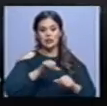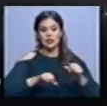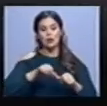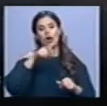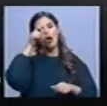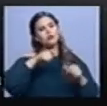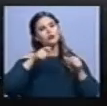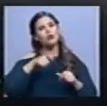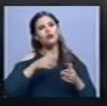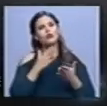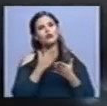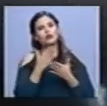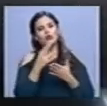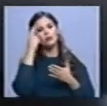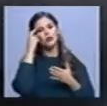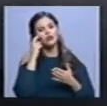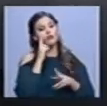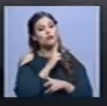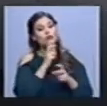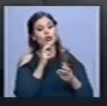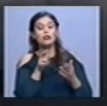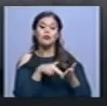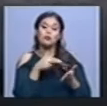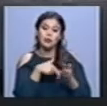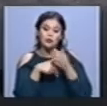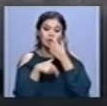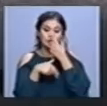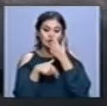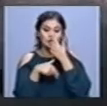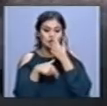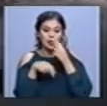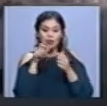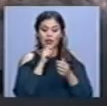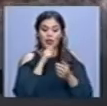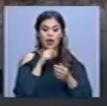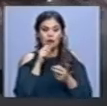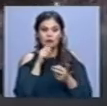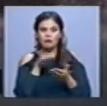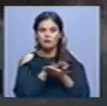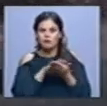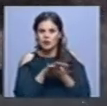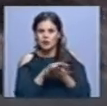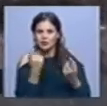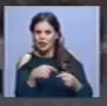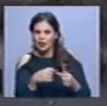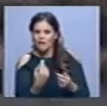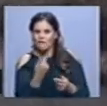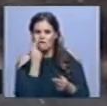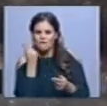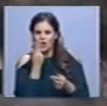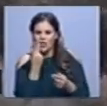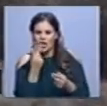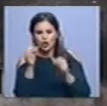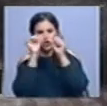à espera desta detecção para servir como um indicador da presença de vida noutros sistemas.